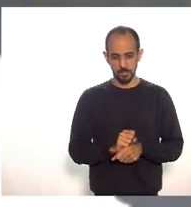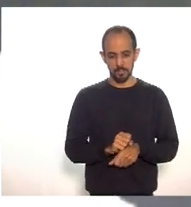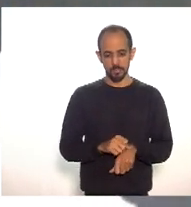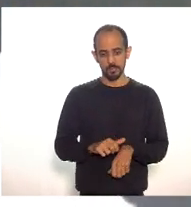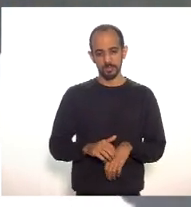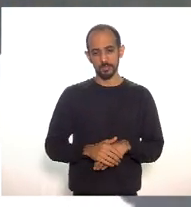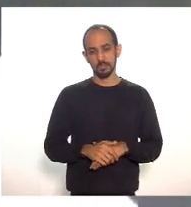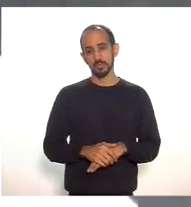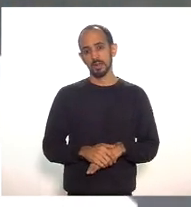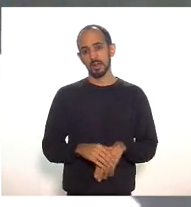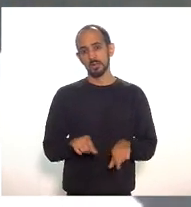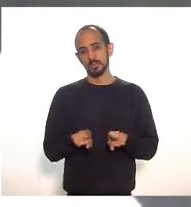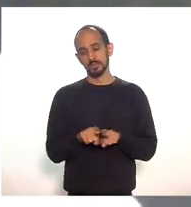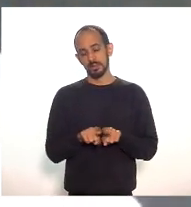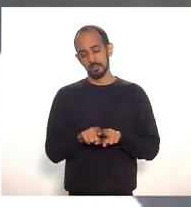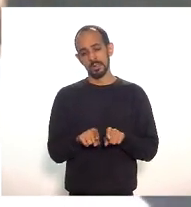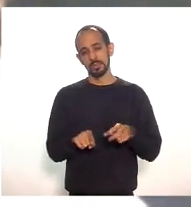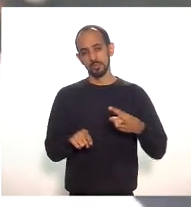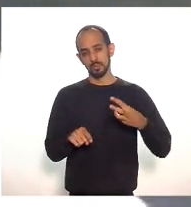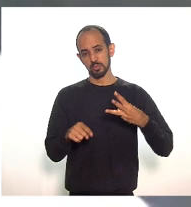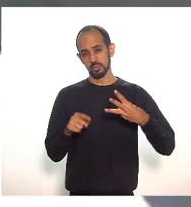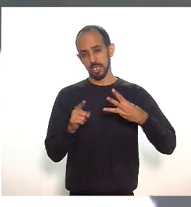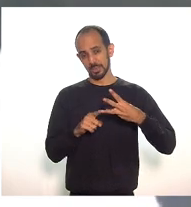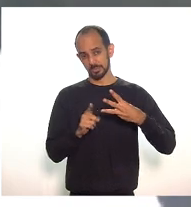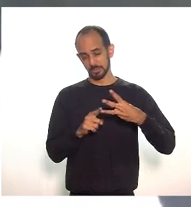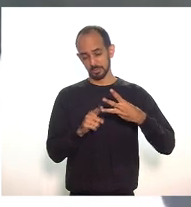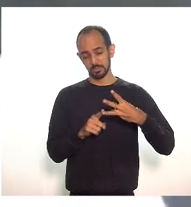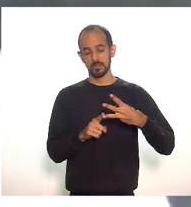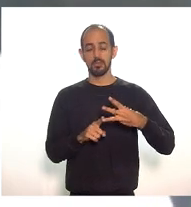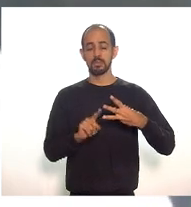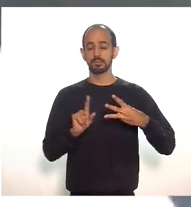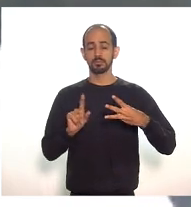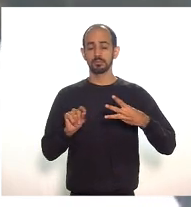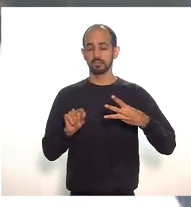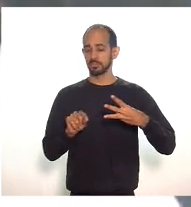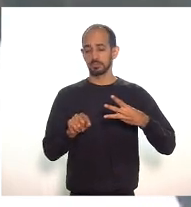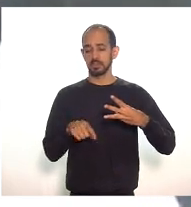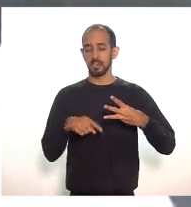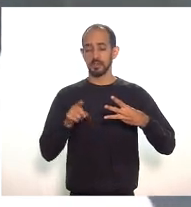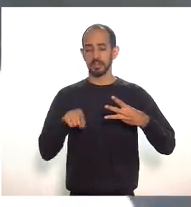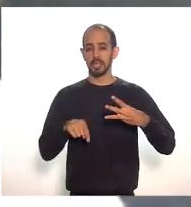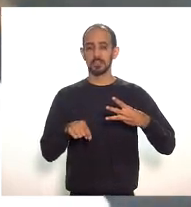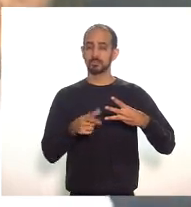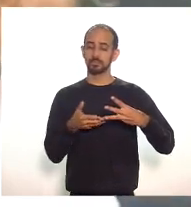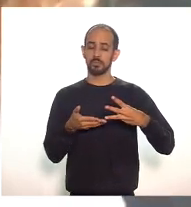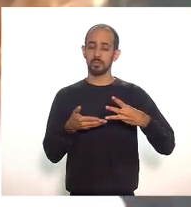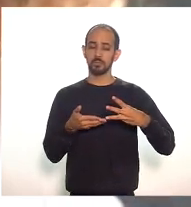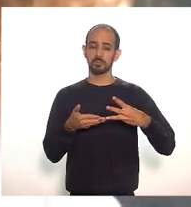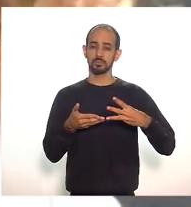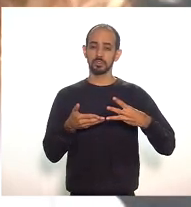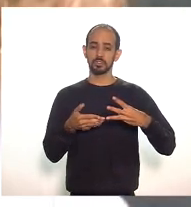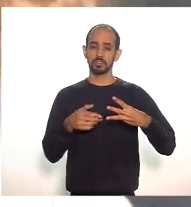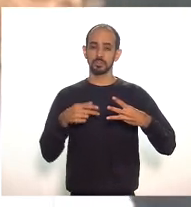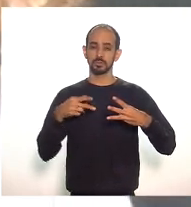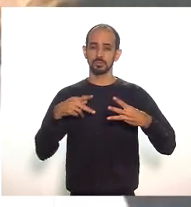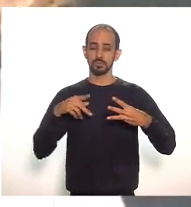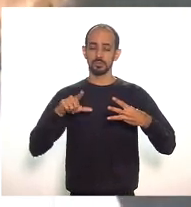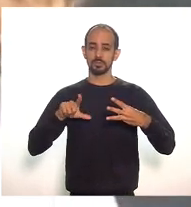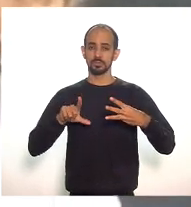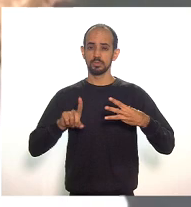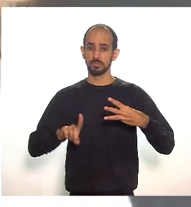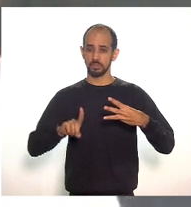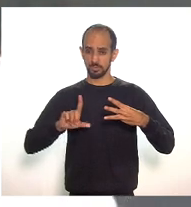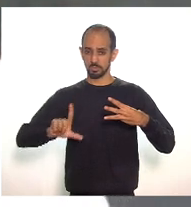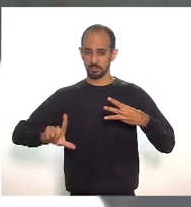anos é o terceiro elemento e mas eu acho que é onde nos traz né a esse E aí agora